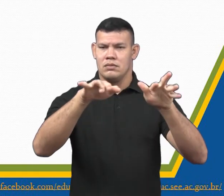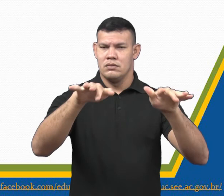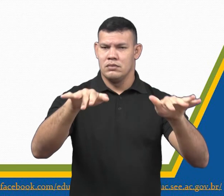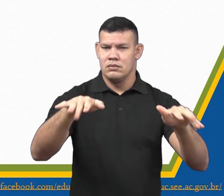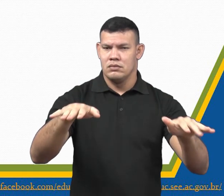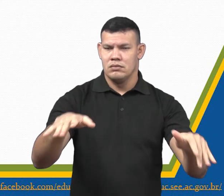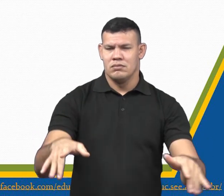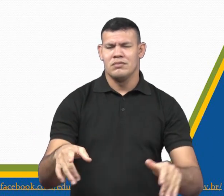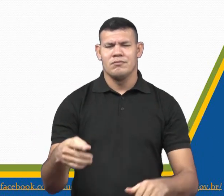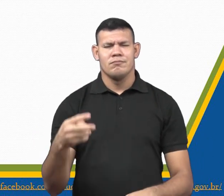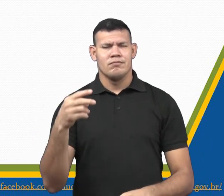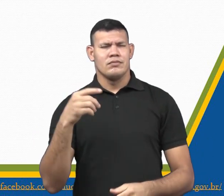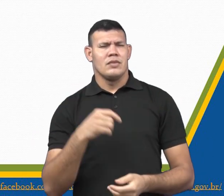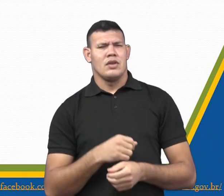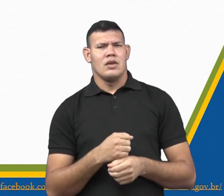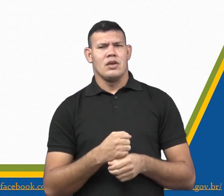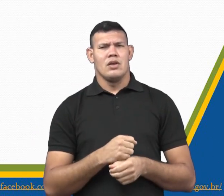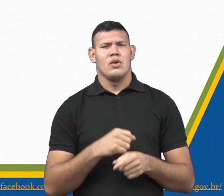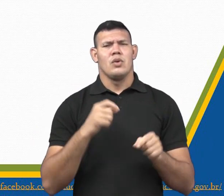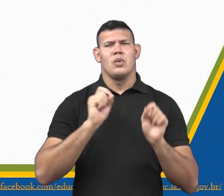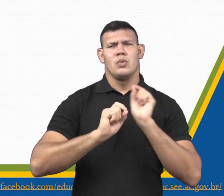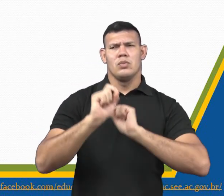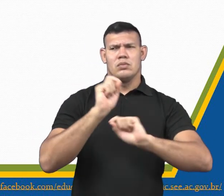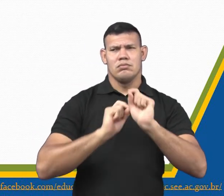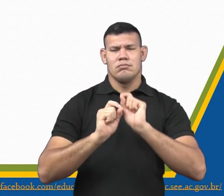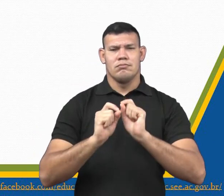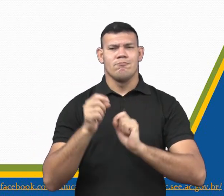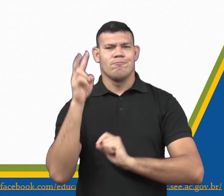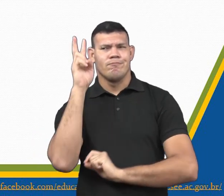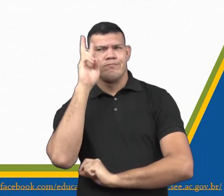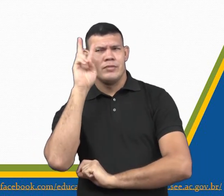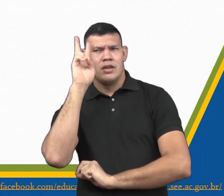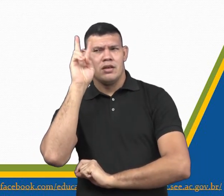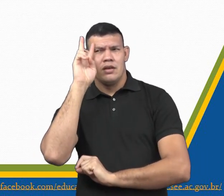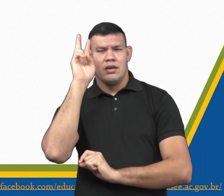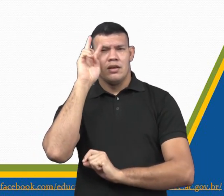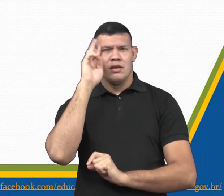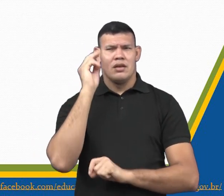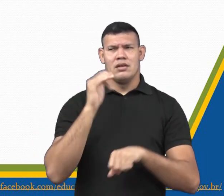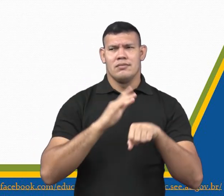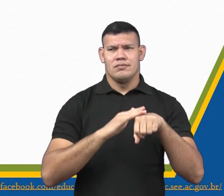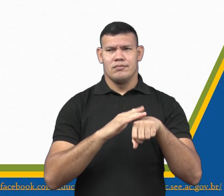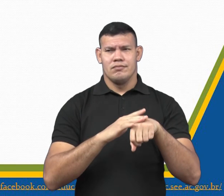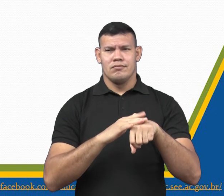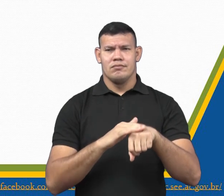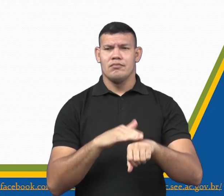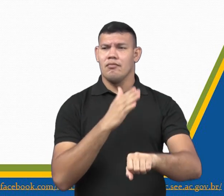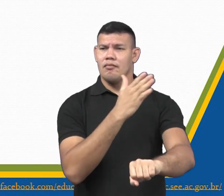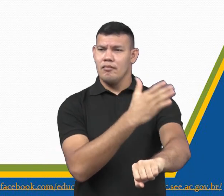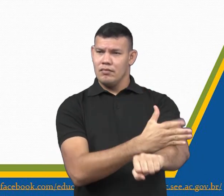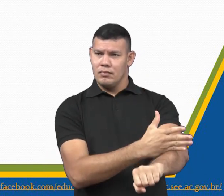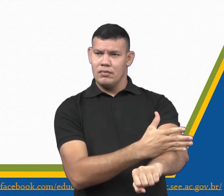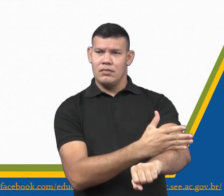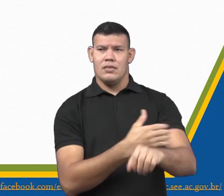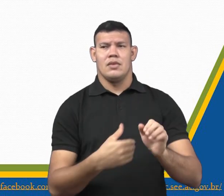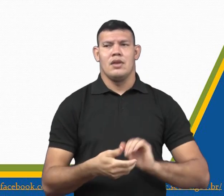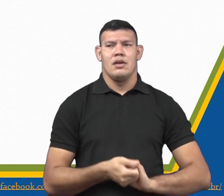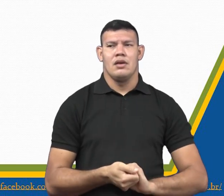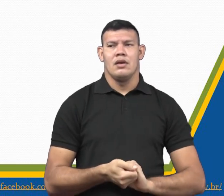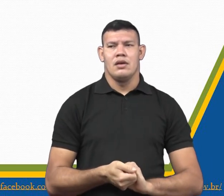Idade Média, pandemias também de doenças respiratórias como a gripe espanhola, em